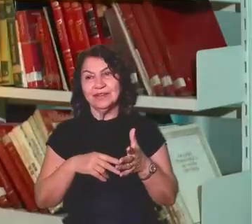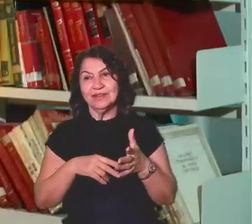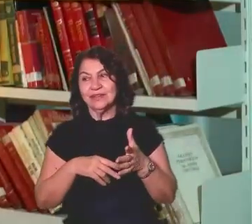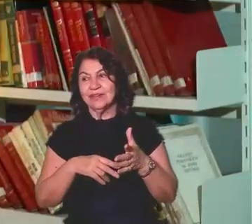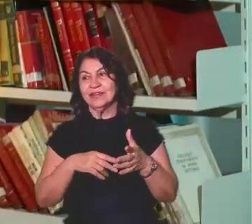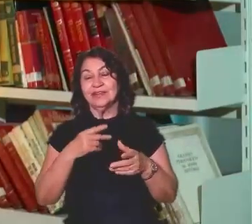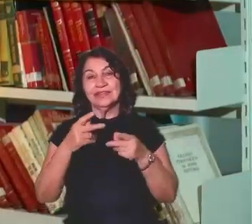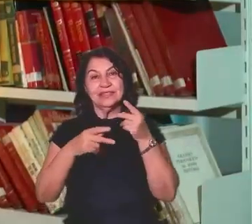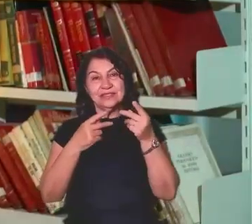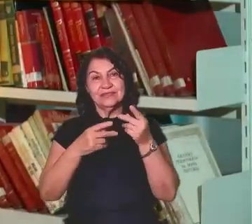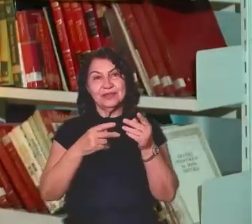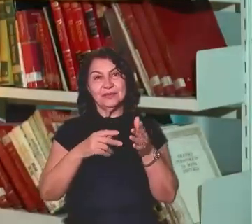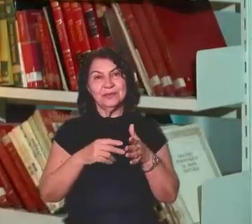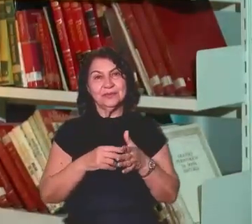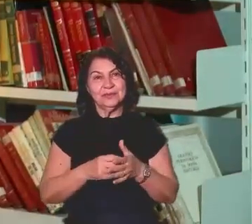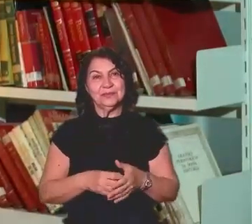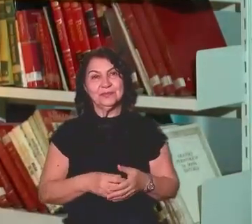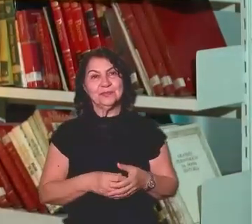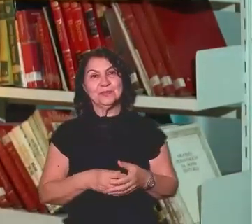a questão.